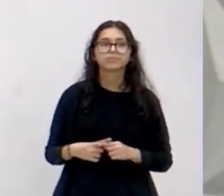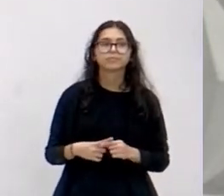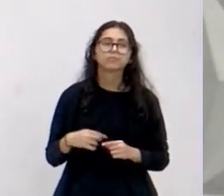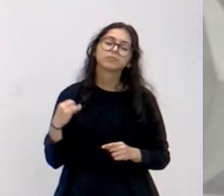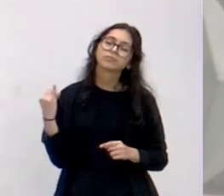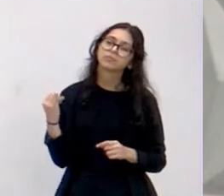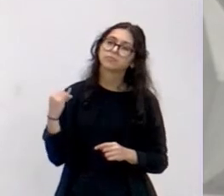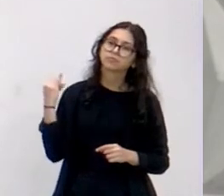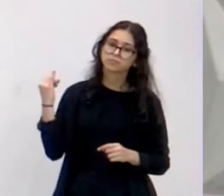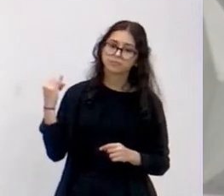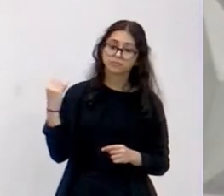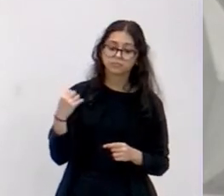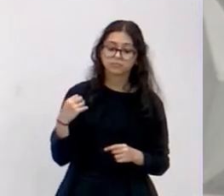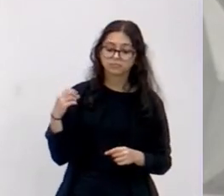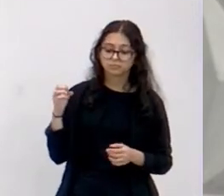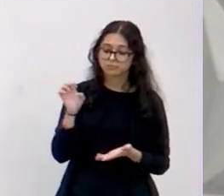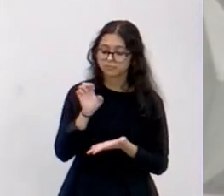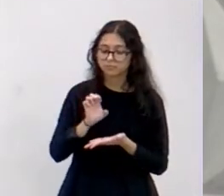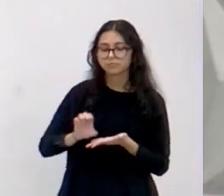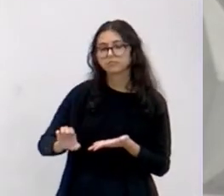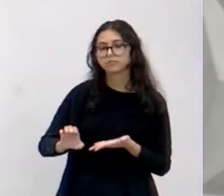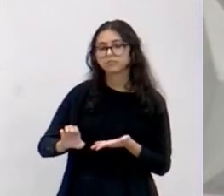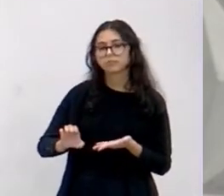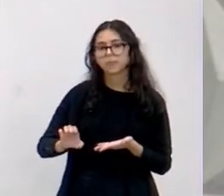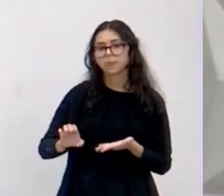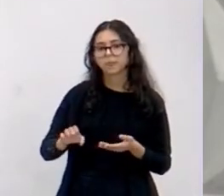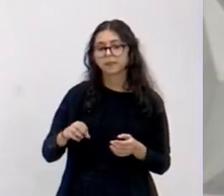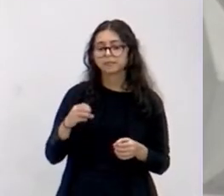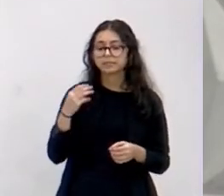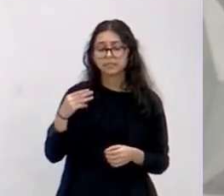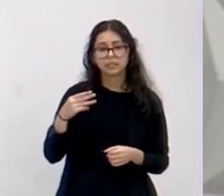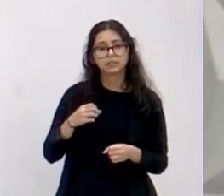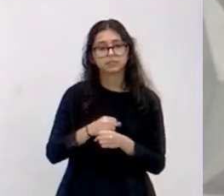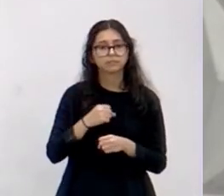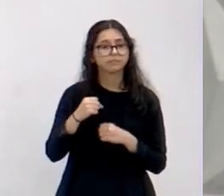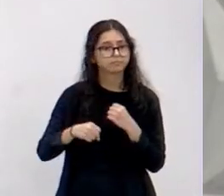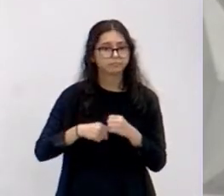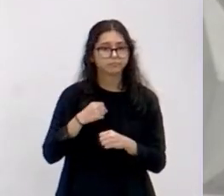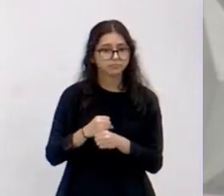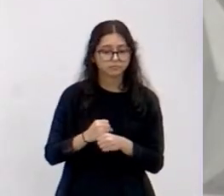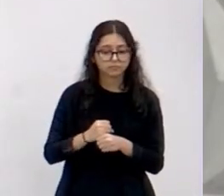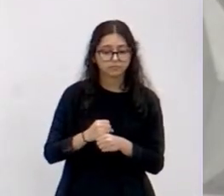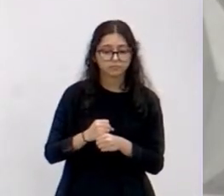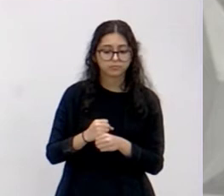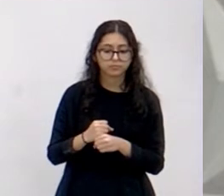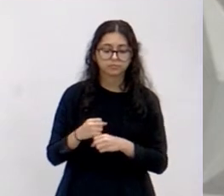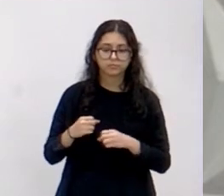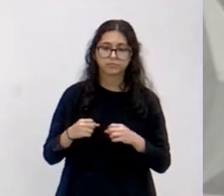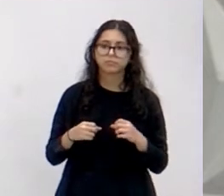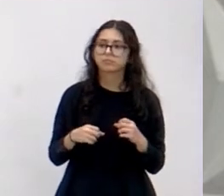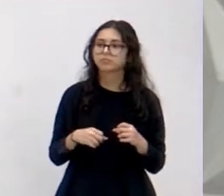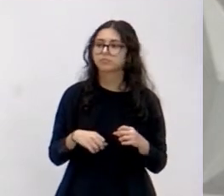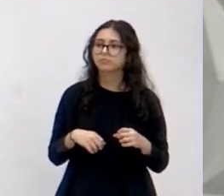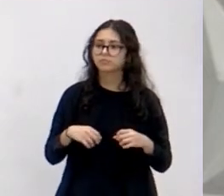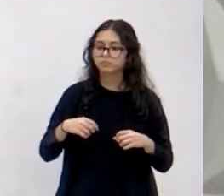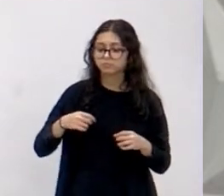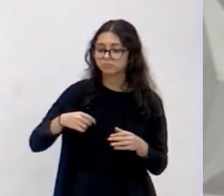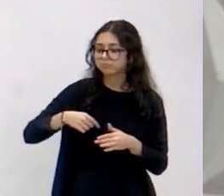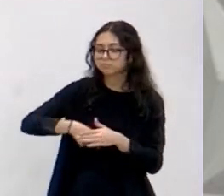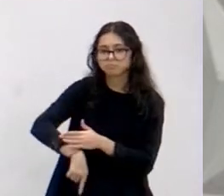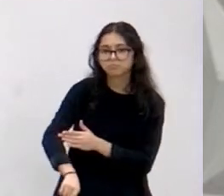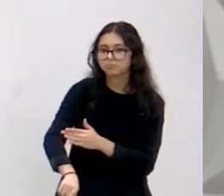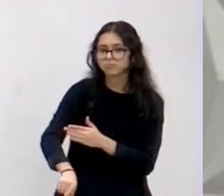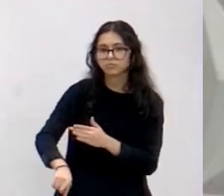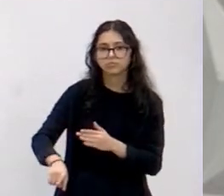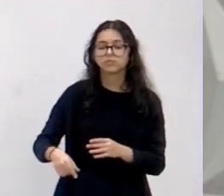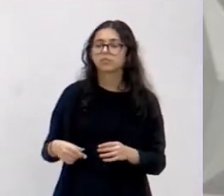Elias já havia passado os últimos três anos de sua vida fugindo fugindo da Ilha de acabe e Jezabel três